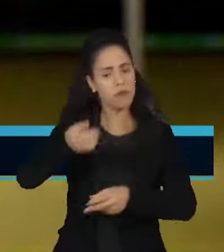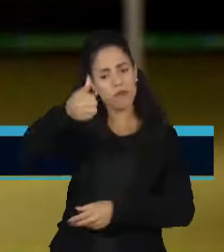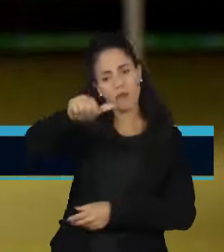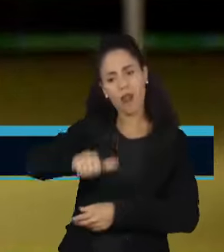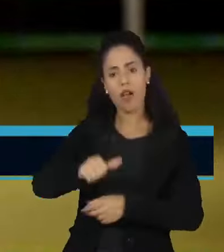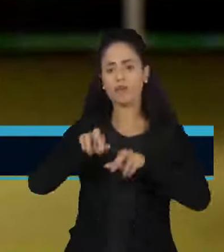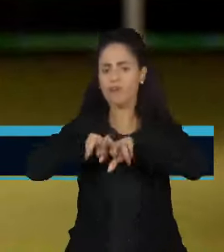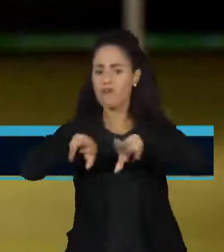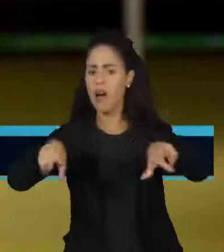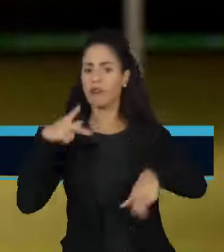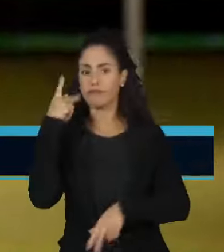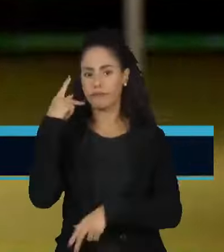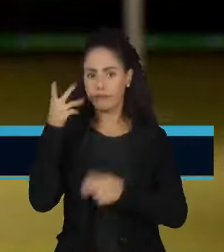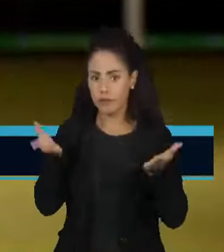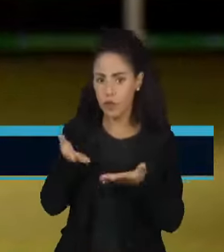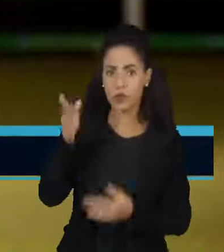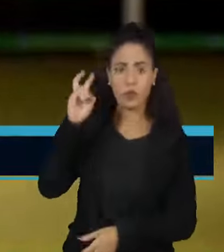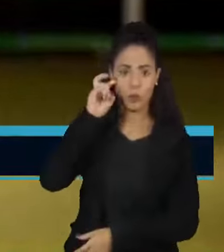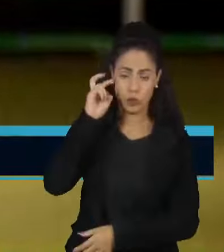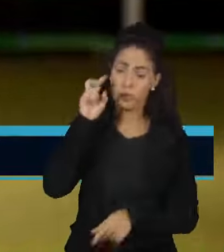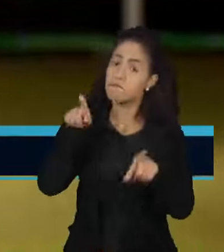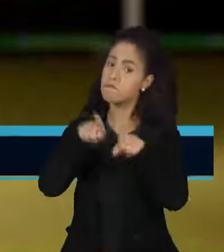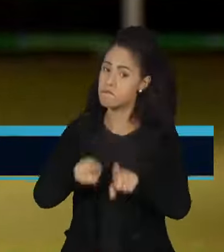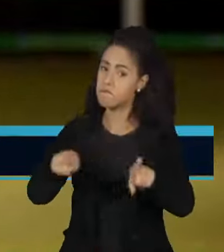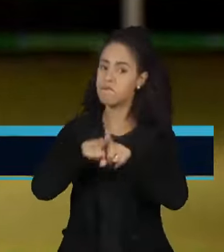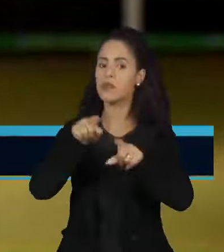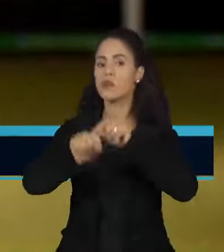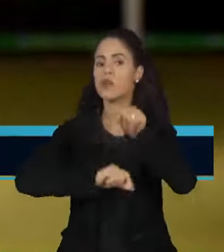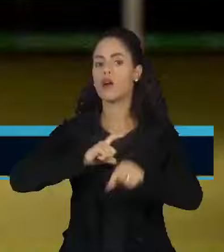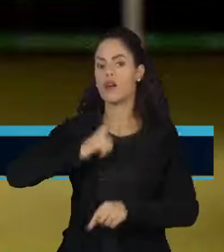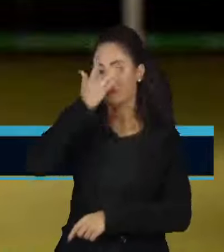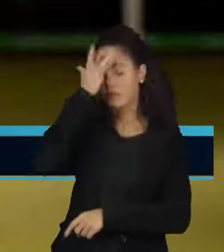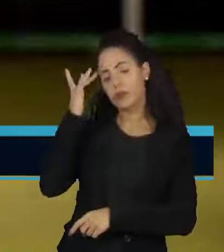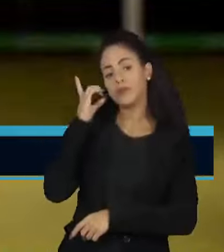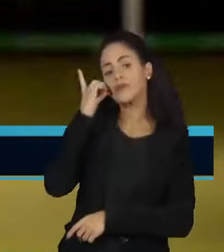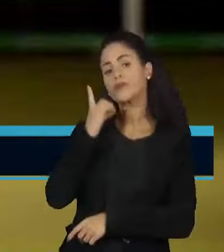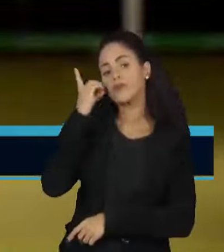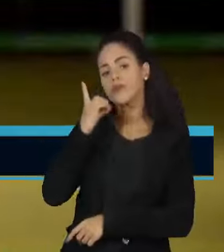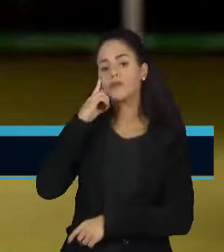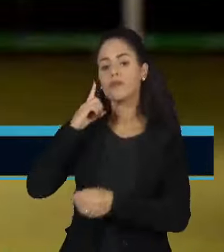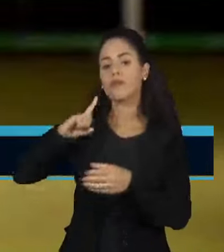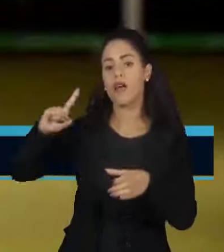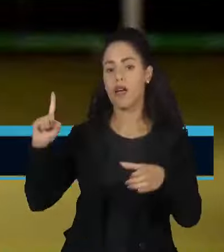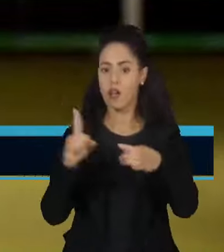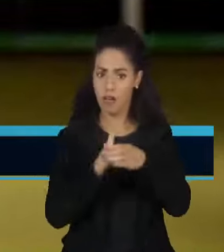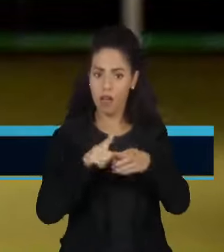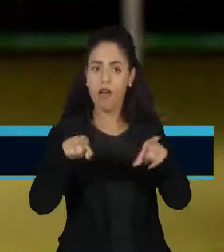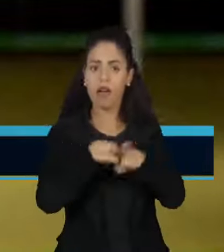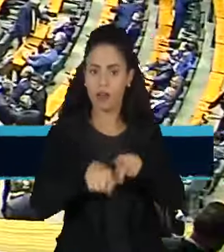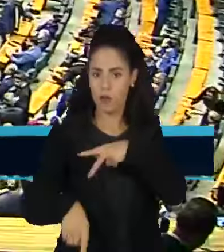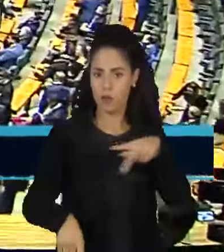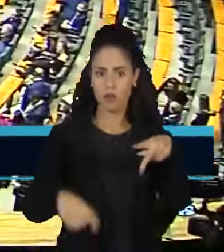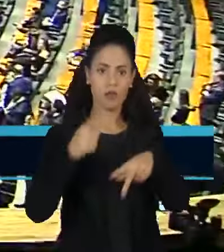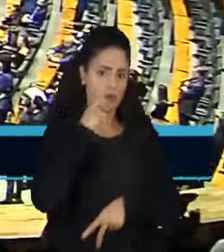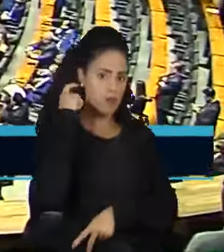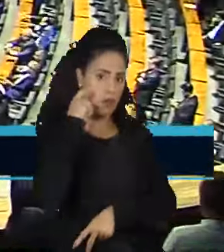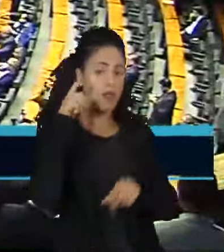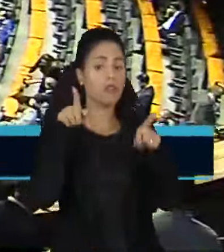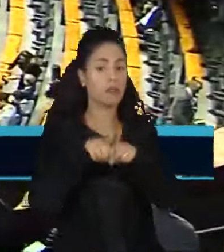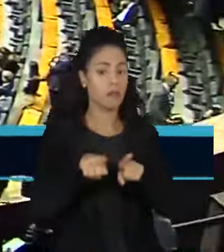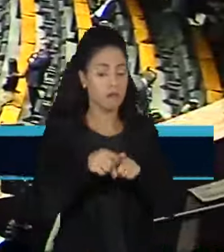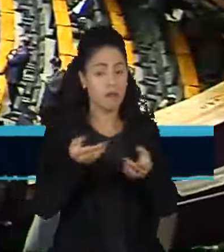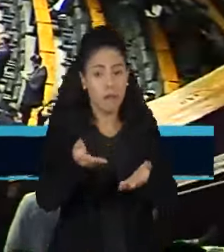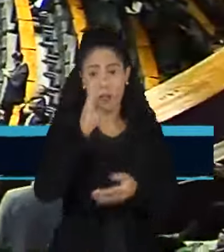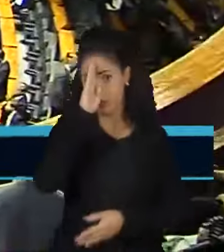diversos parlamentares nesta quinta-feira, inclusive de deputados que são aliados do presidente da Câmara. O